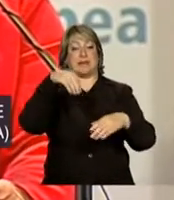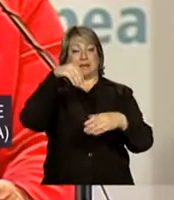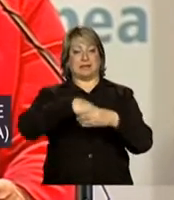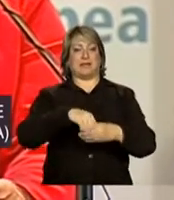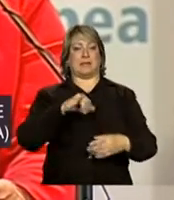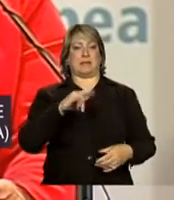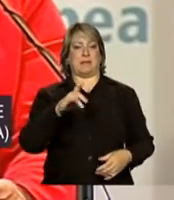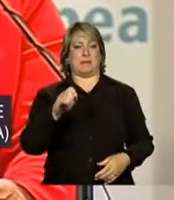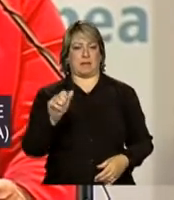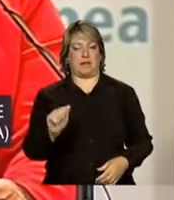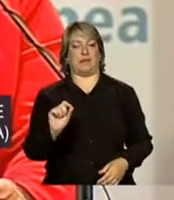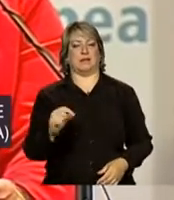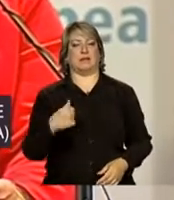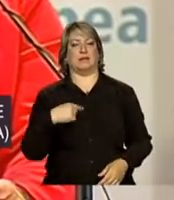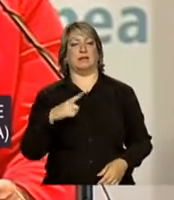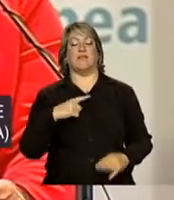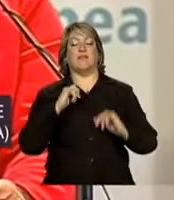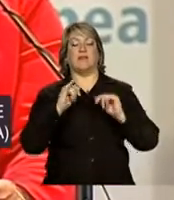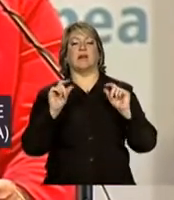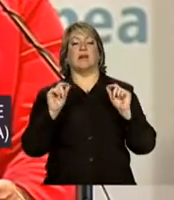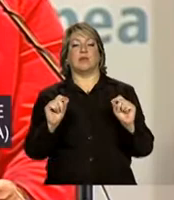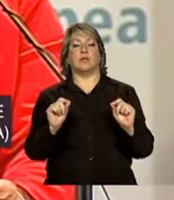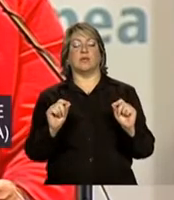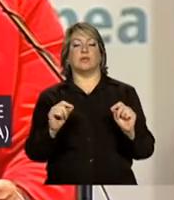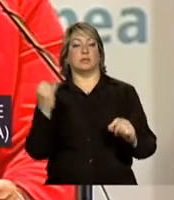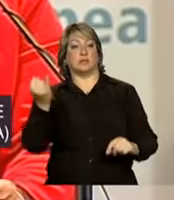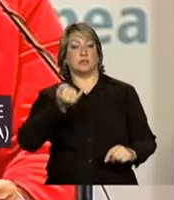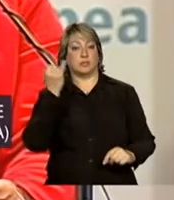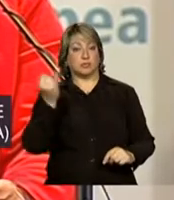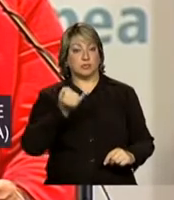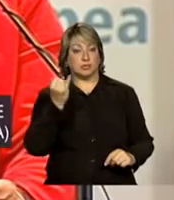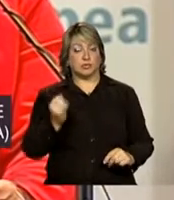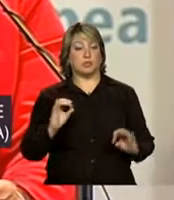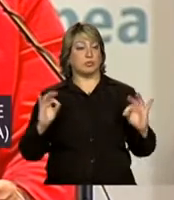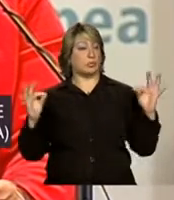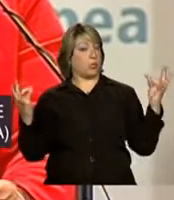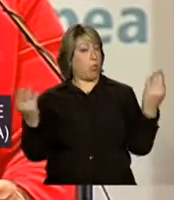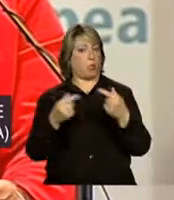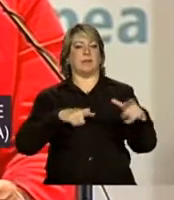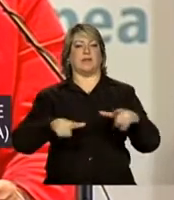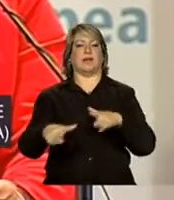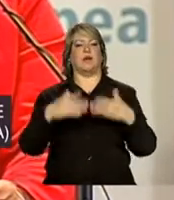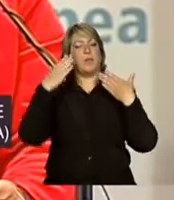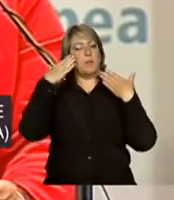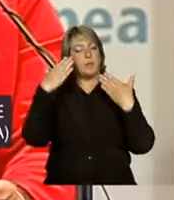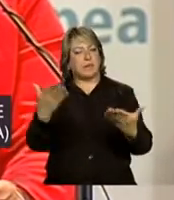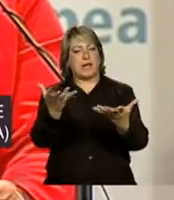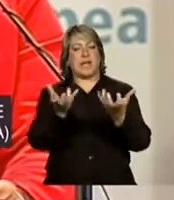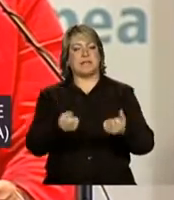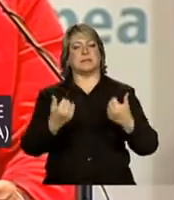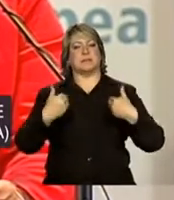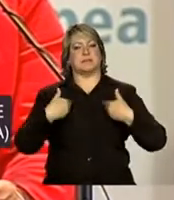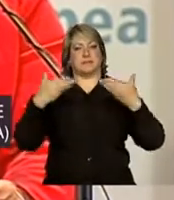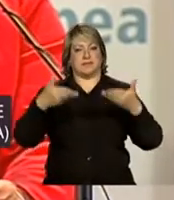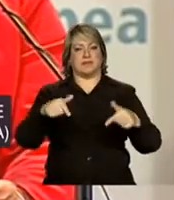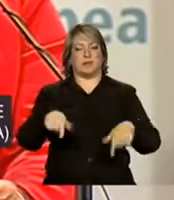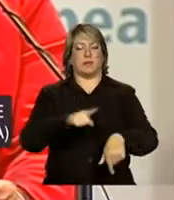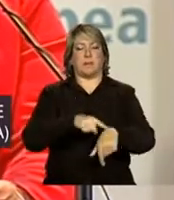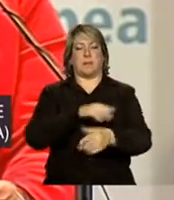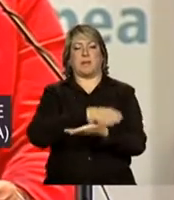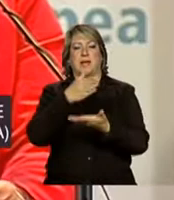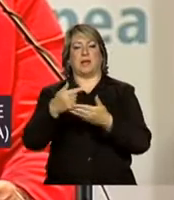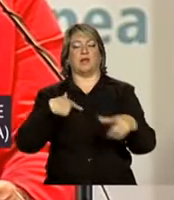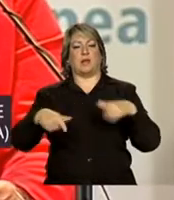trabalho conjunto, destacando a importância da atuação institucional de todos. Agradeço a acolhida no período em que passei